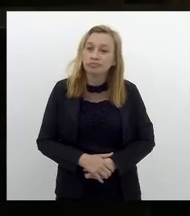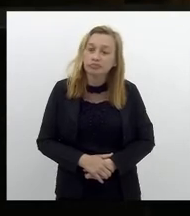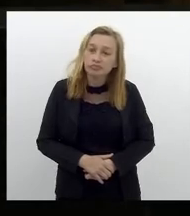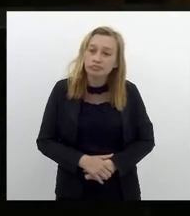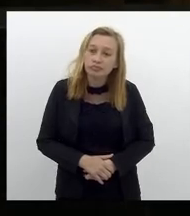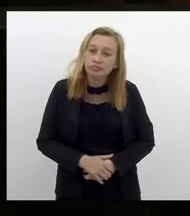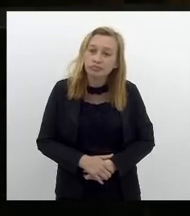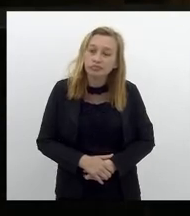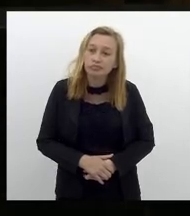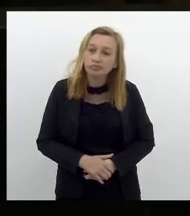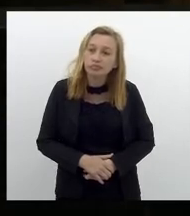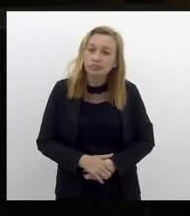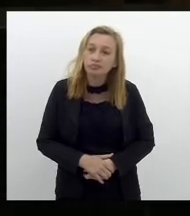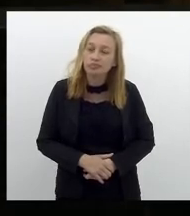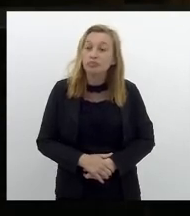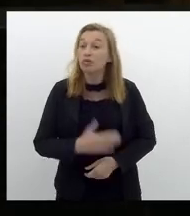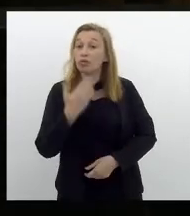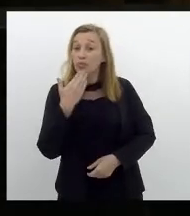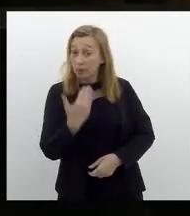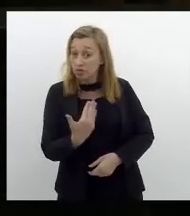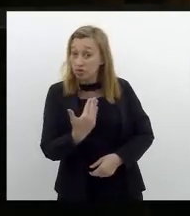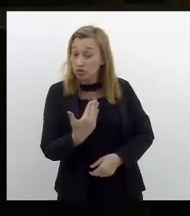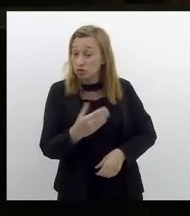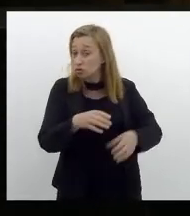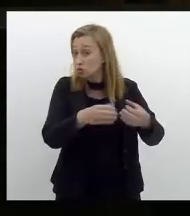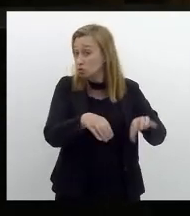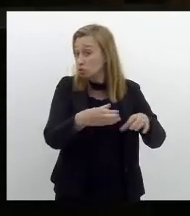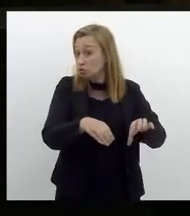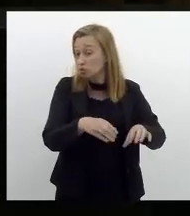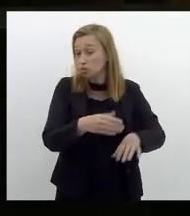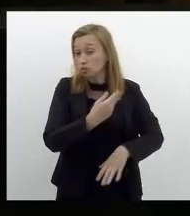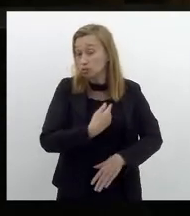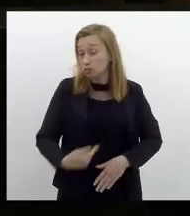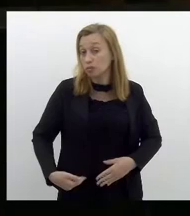definindo o que foi pedido de concurso público.